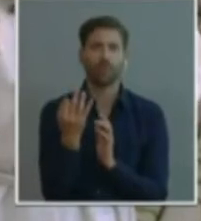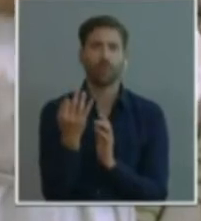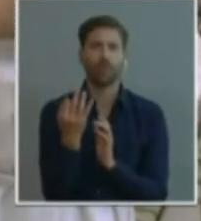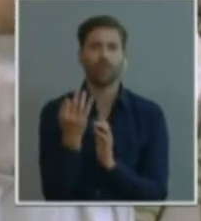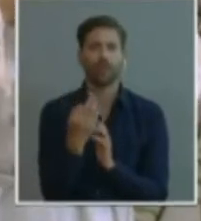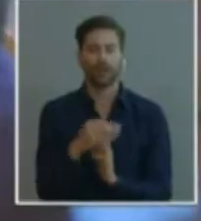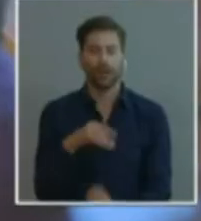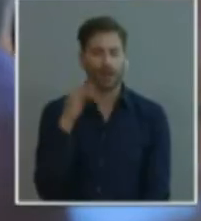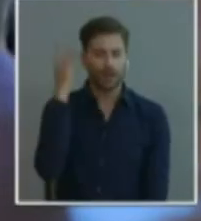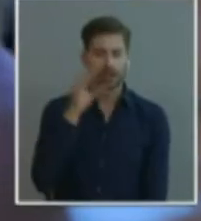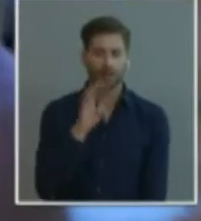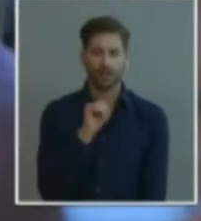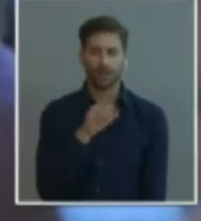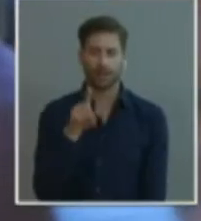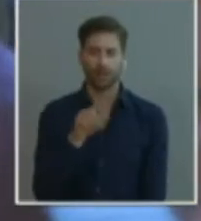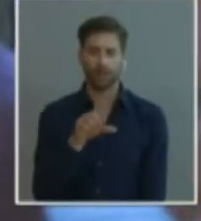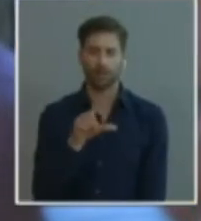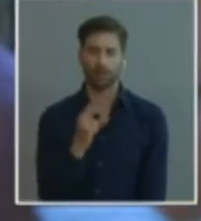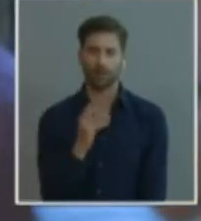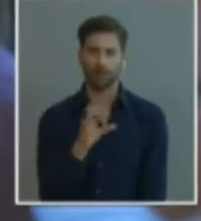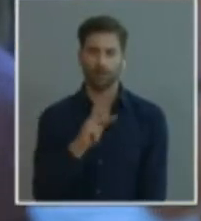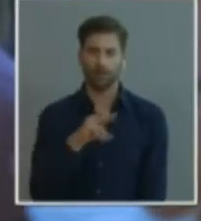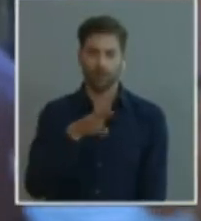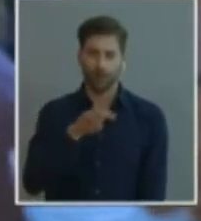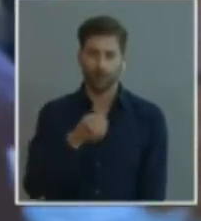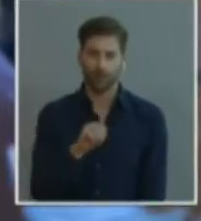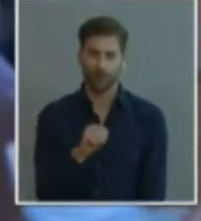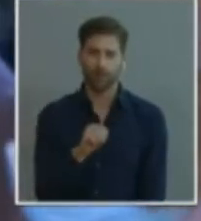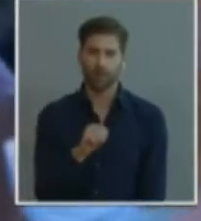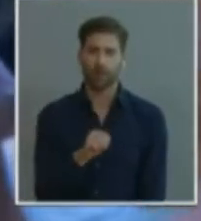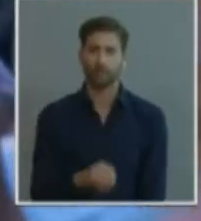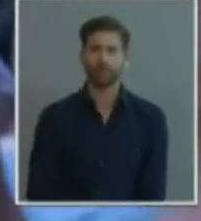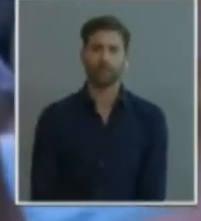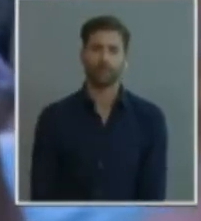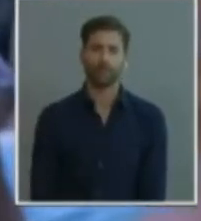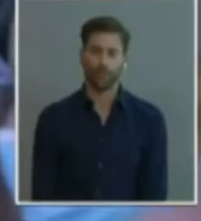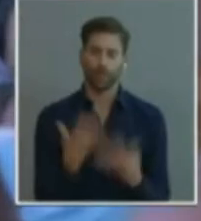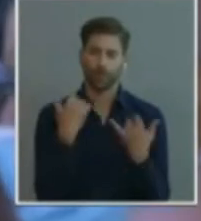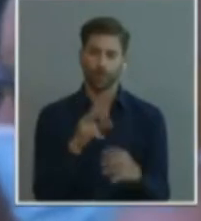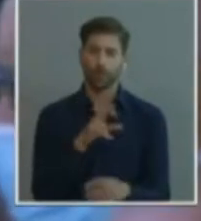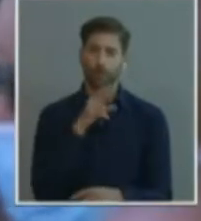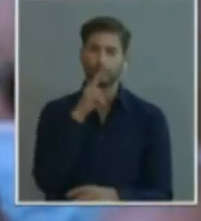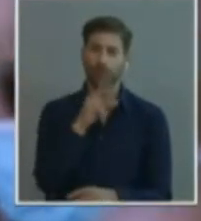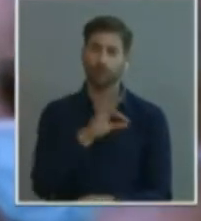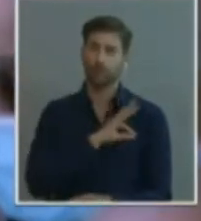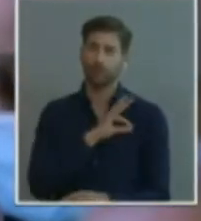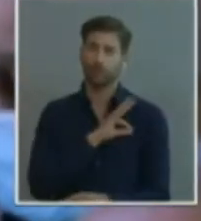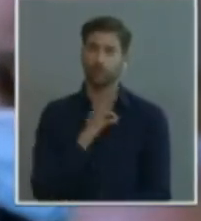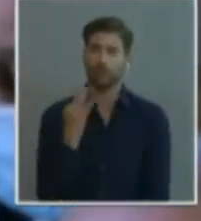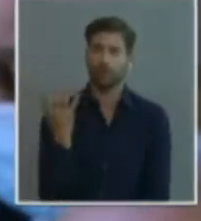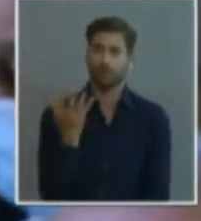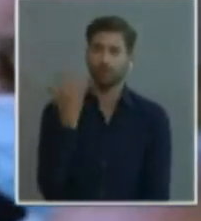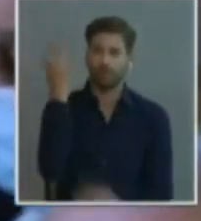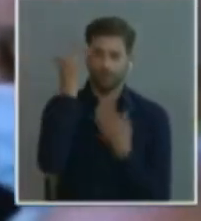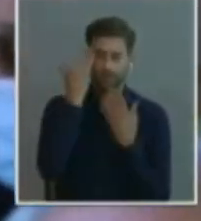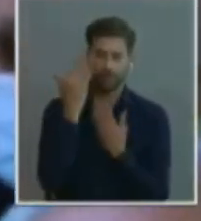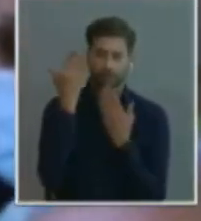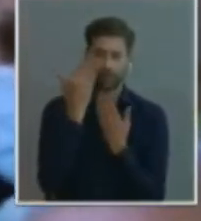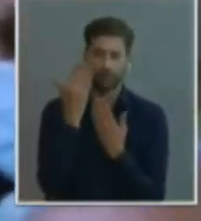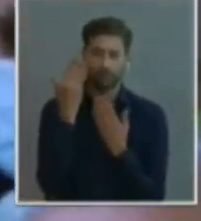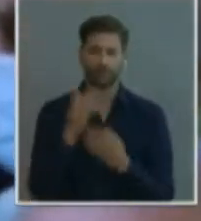São Lucas. Glória a vós, Senhor.